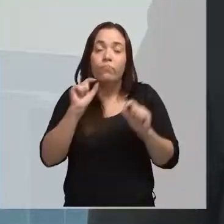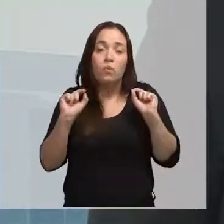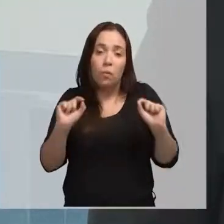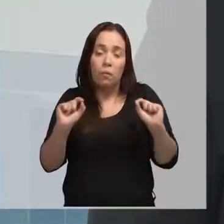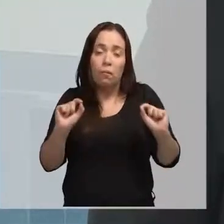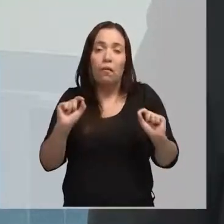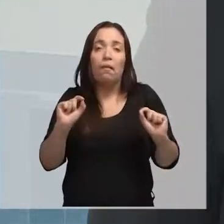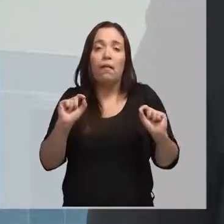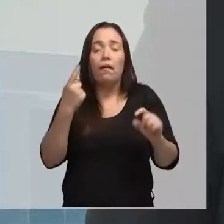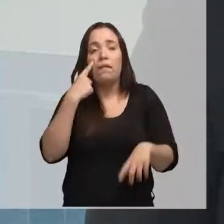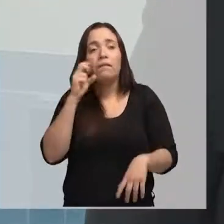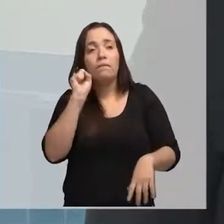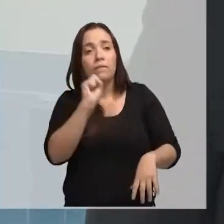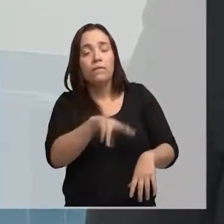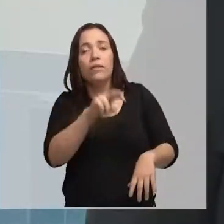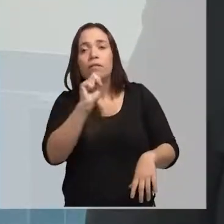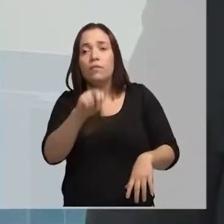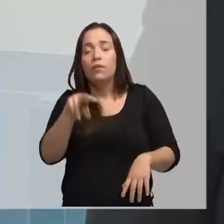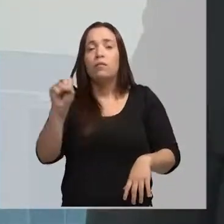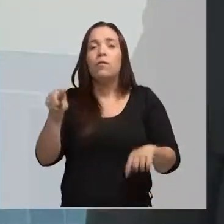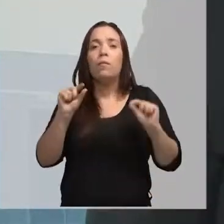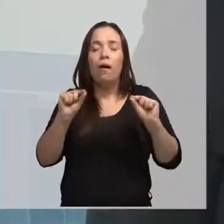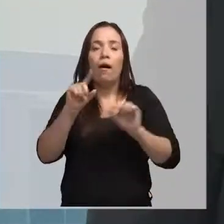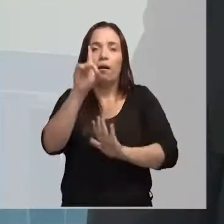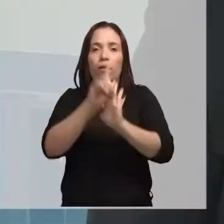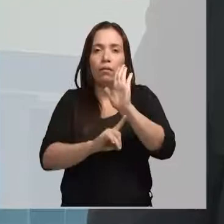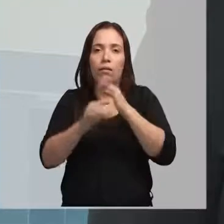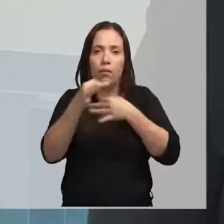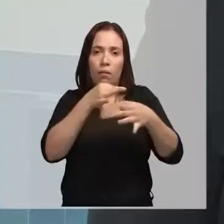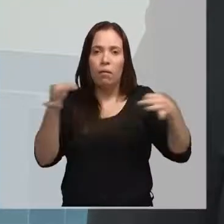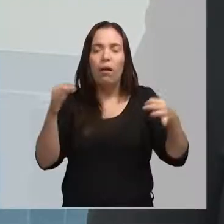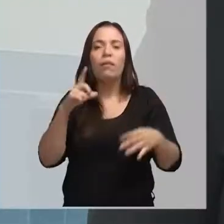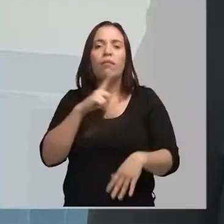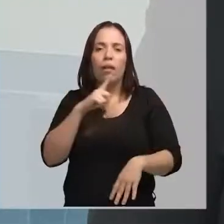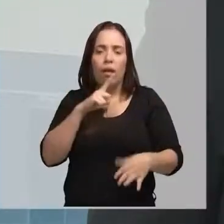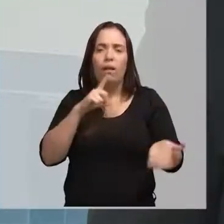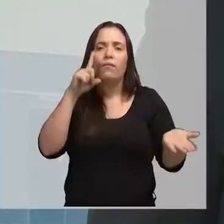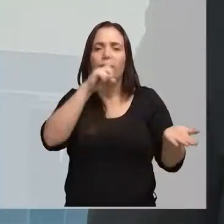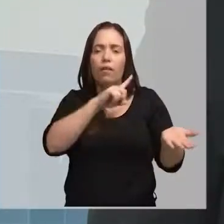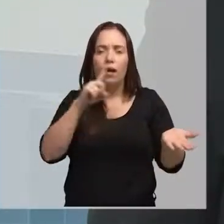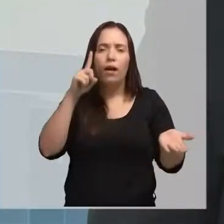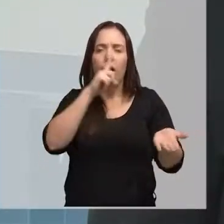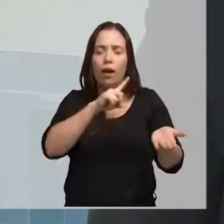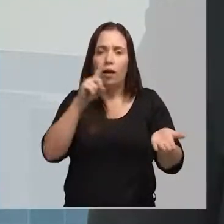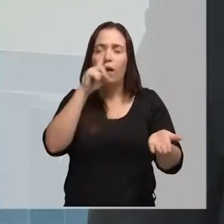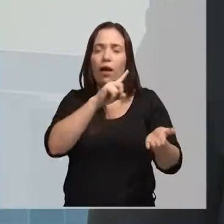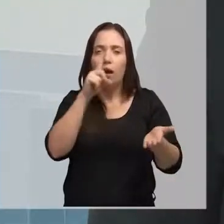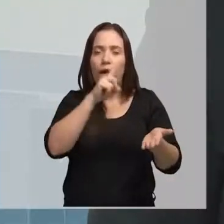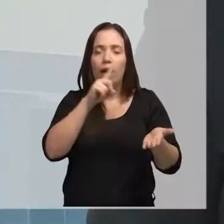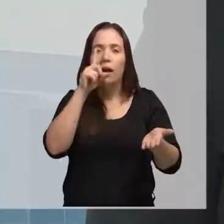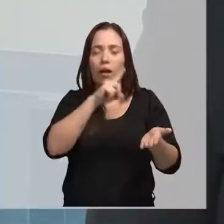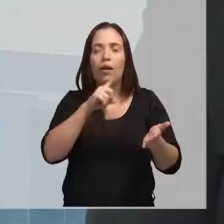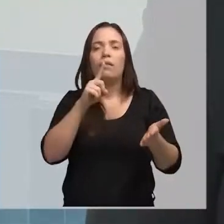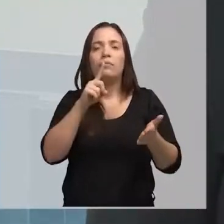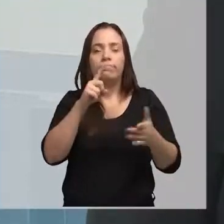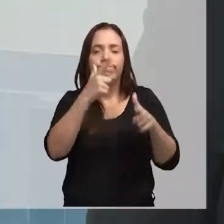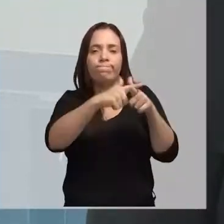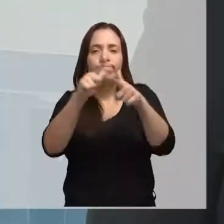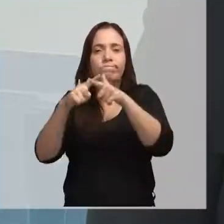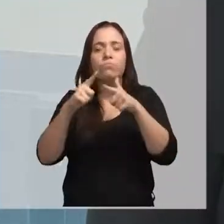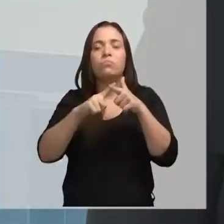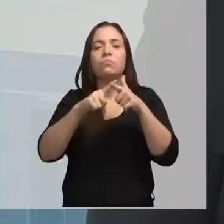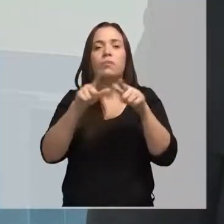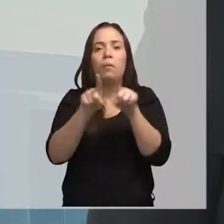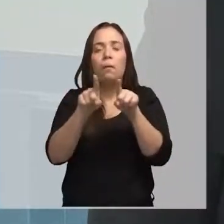veja claramente que a nossa democracia tem muitos vícios, tem muitas incoerências e principalmente